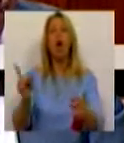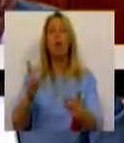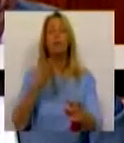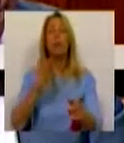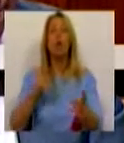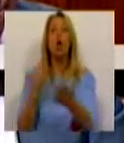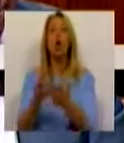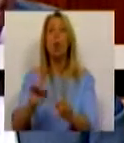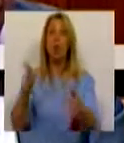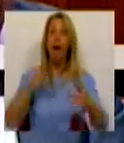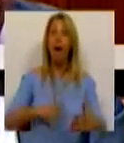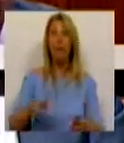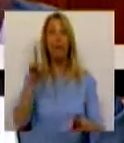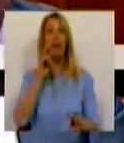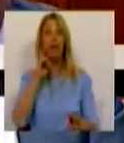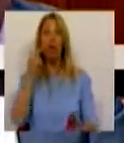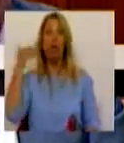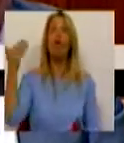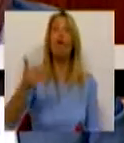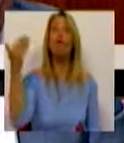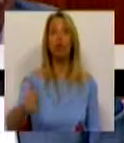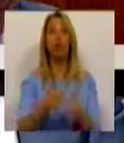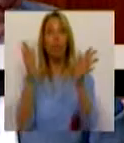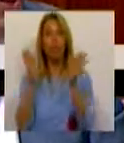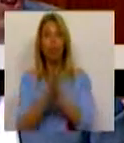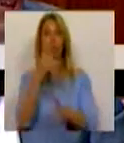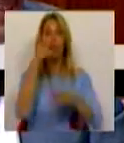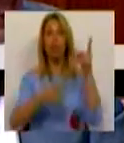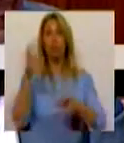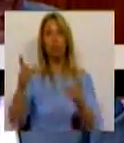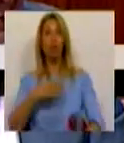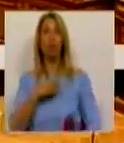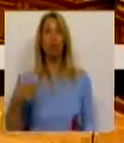e futura para a saúde de todos os portugueses. É isso, precisamos de saúde. Muito obrigado, Sr. Deputado.